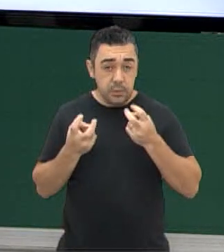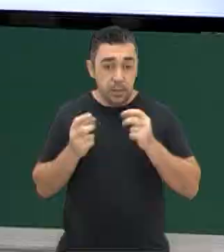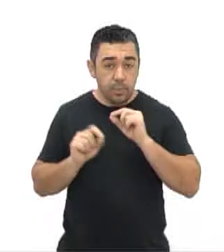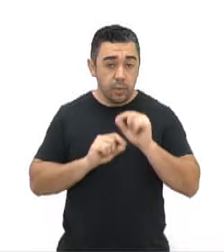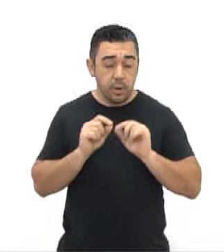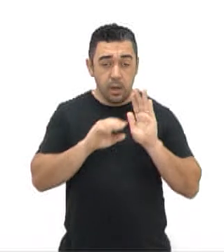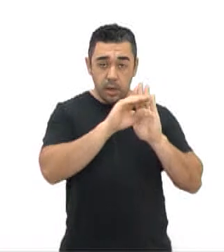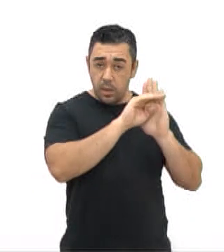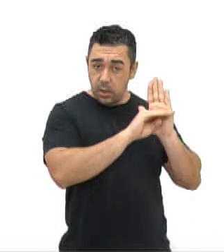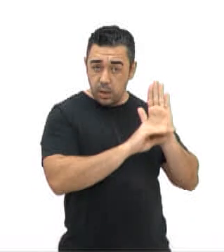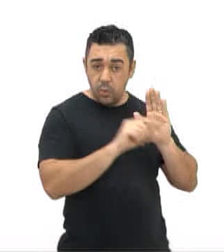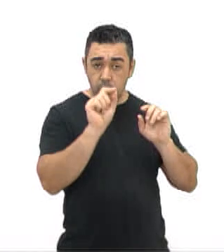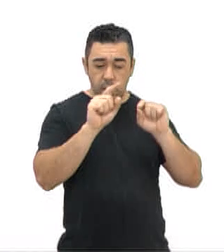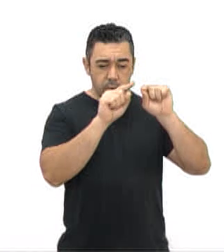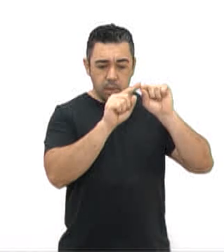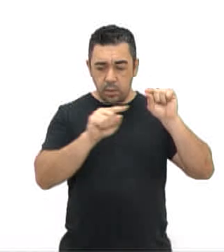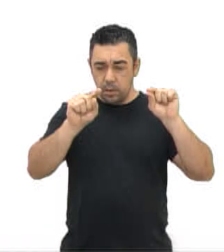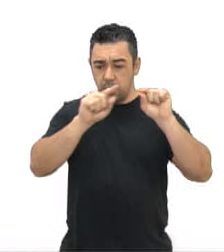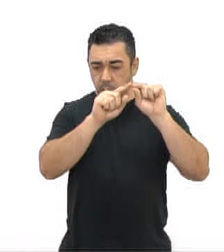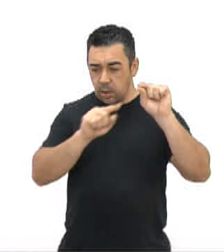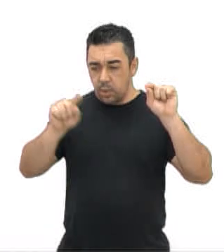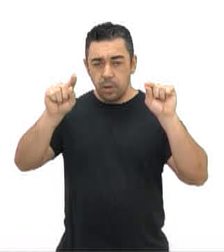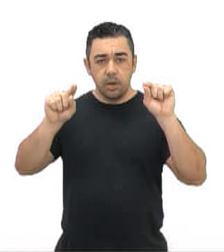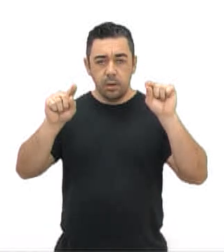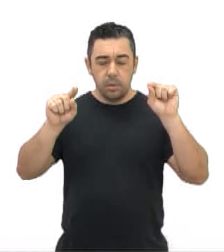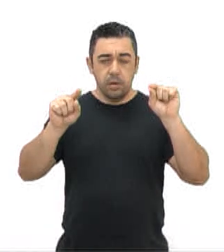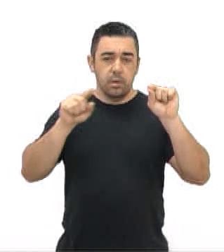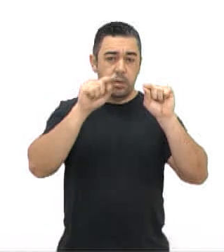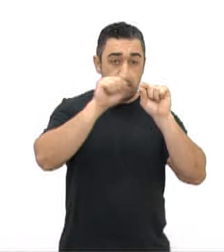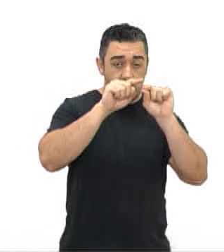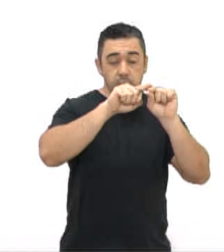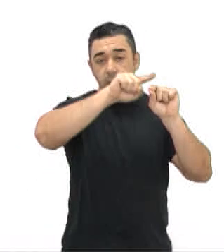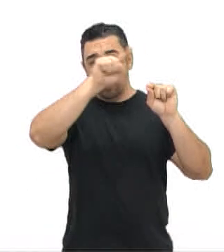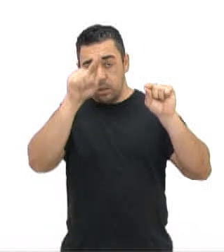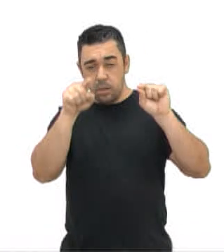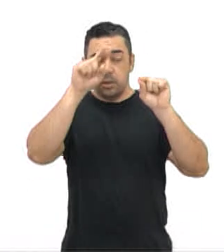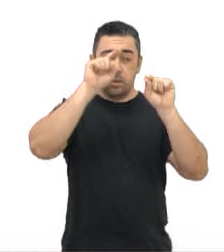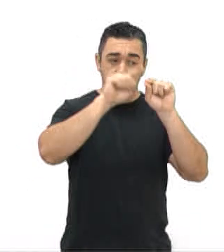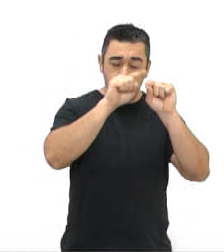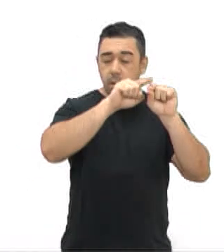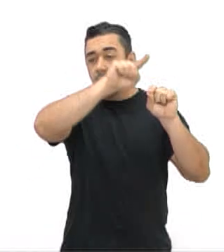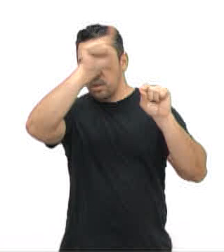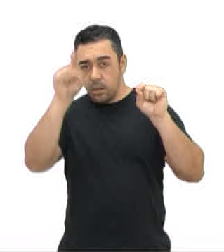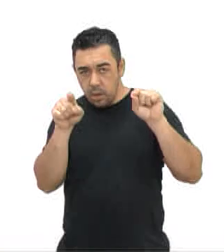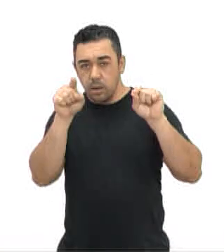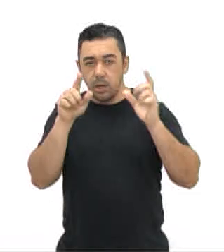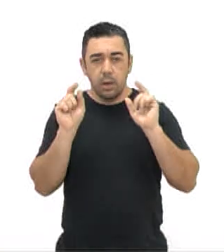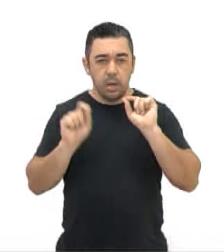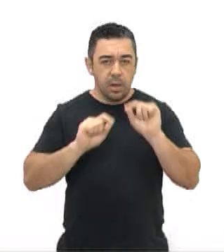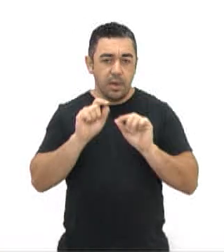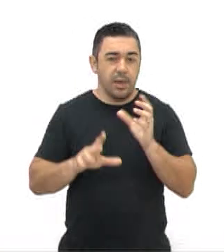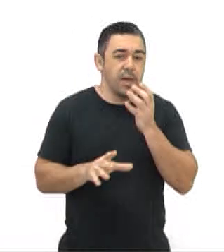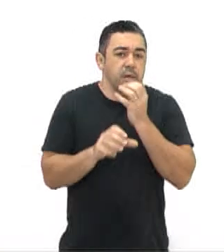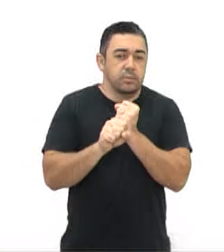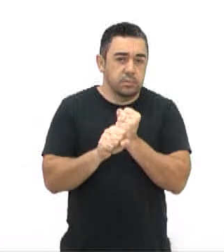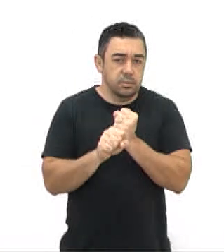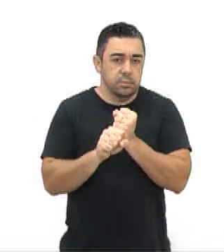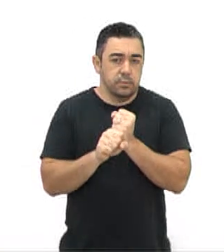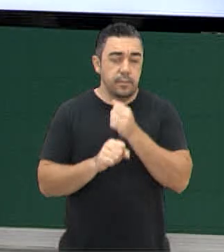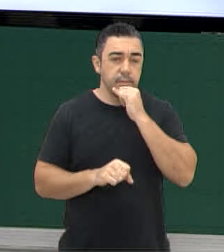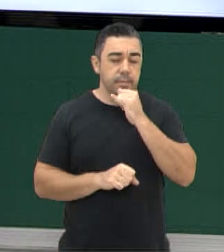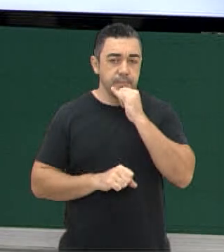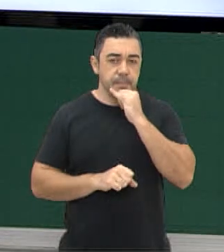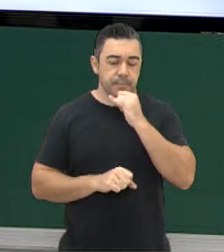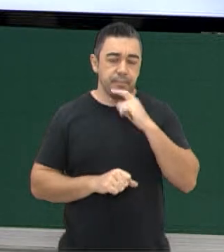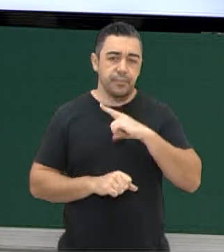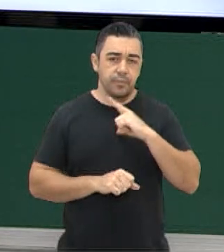as propriedades distributivas da multiplicação em relação à adição algébrica. Então, se eu tenho um monômio